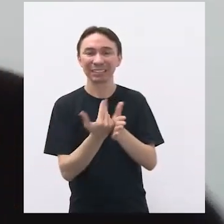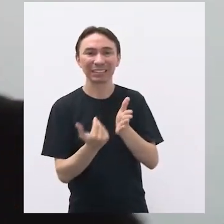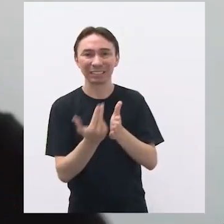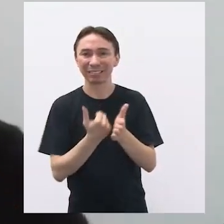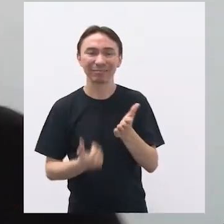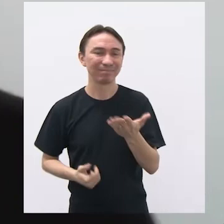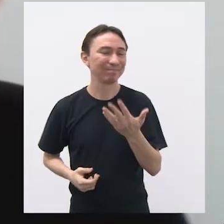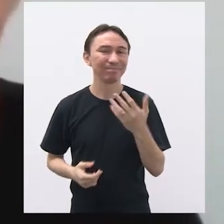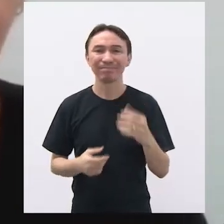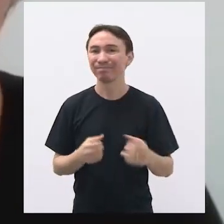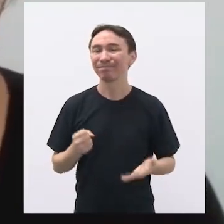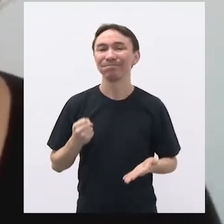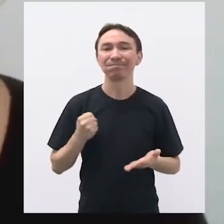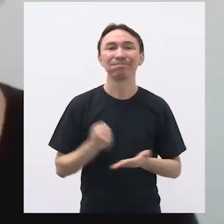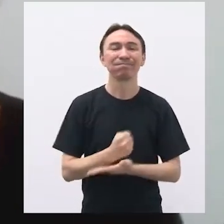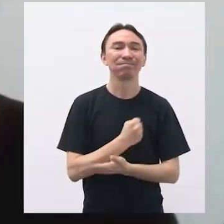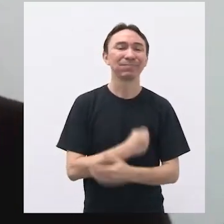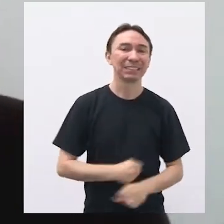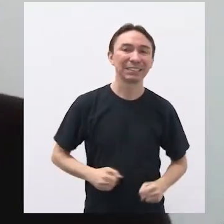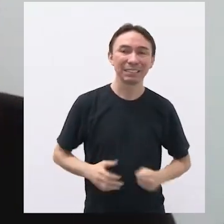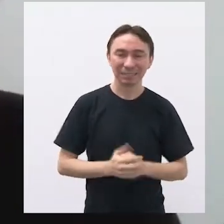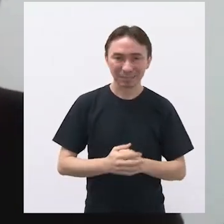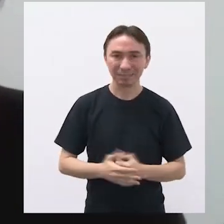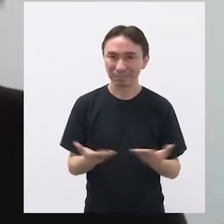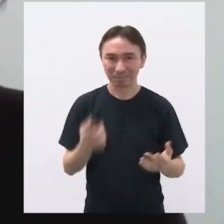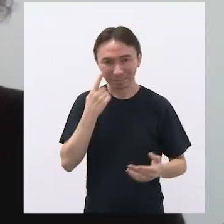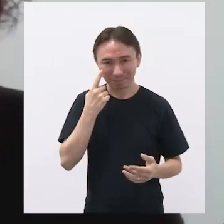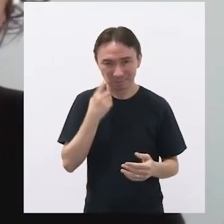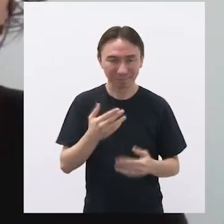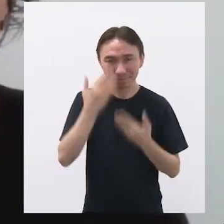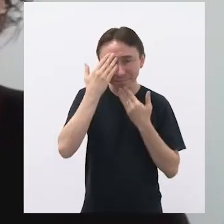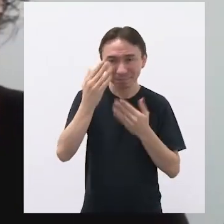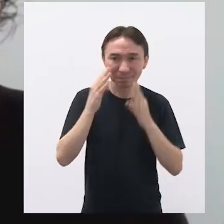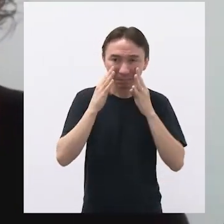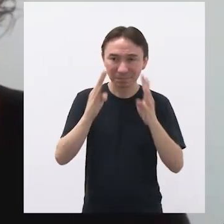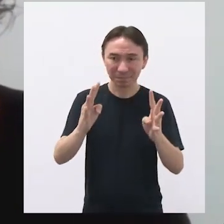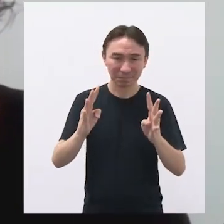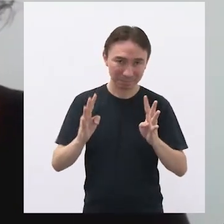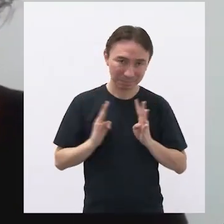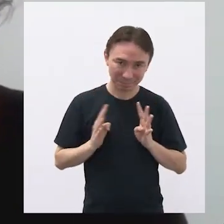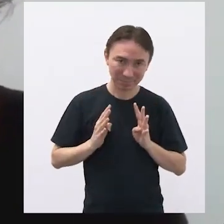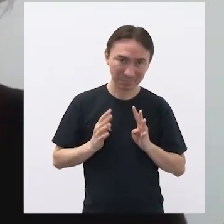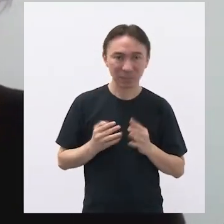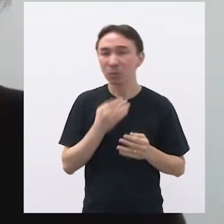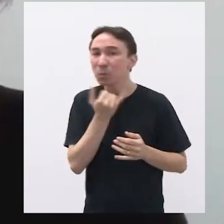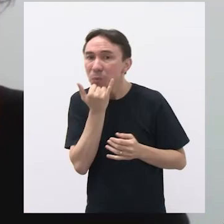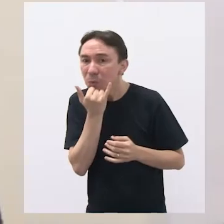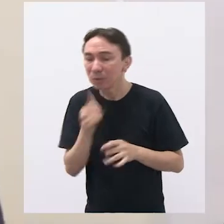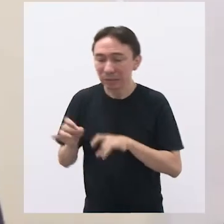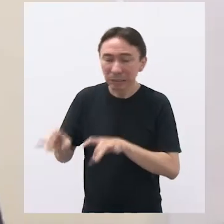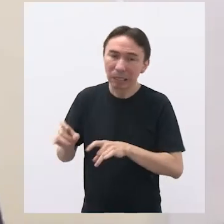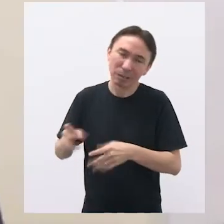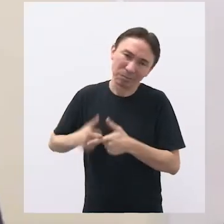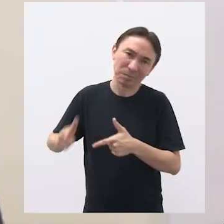a palavra, Mário. Obrigada pela atenção de todos, e desculpe os problemas técnicos.